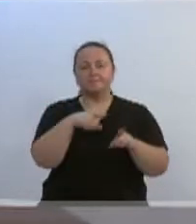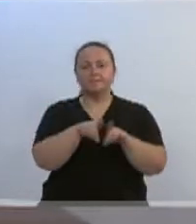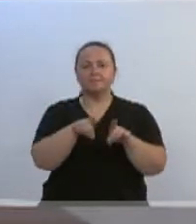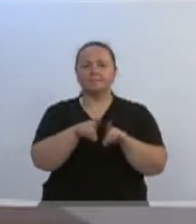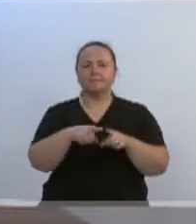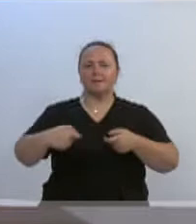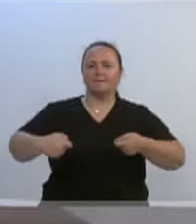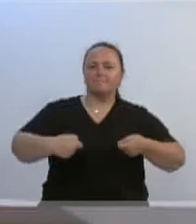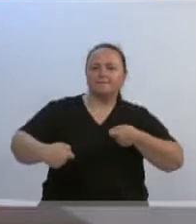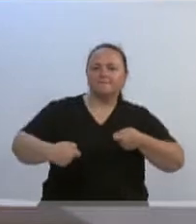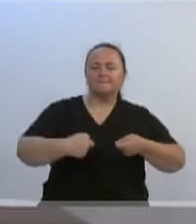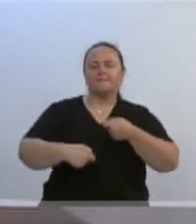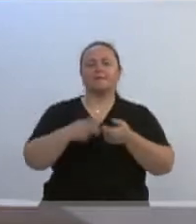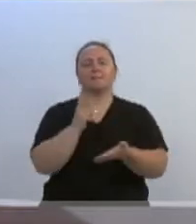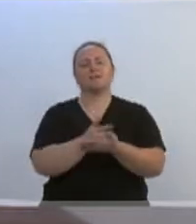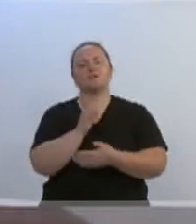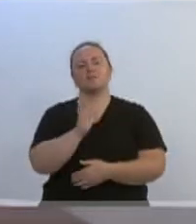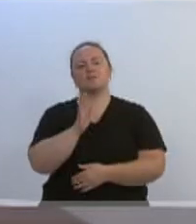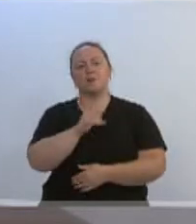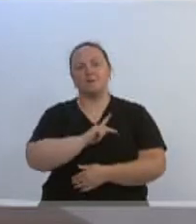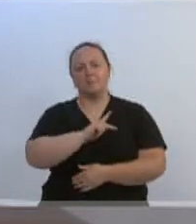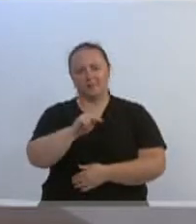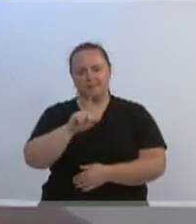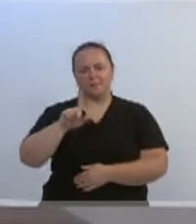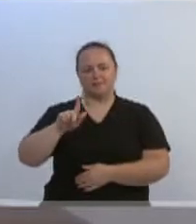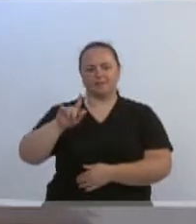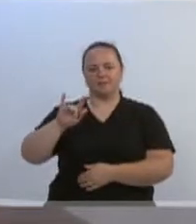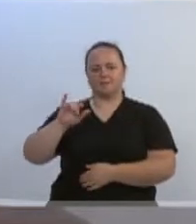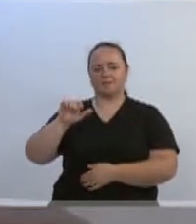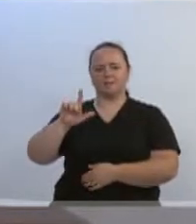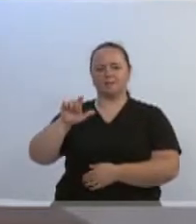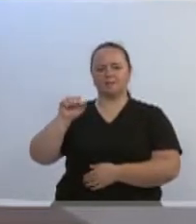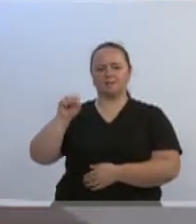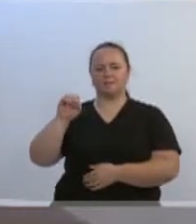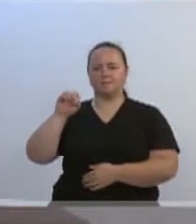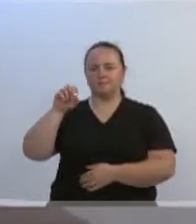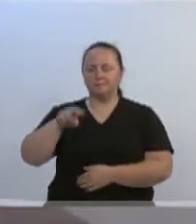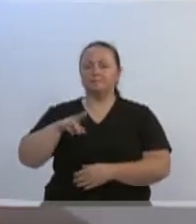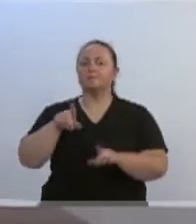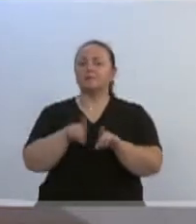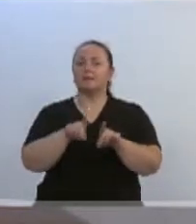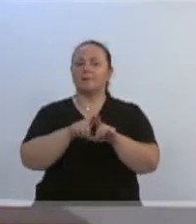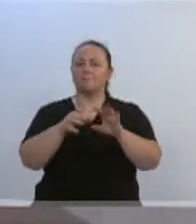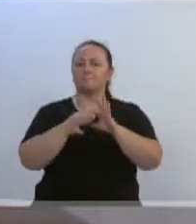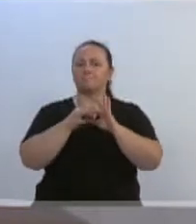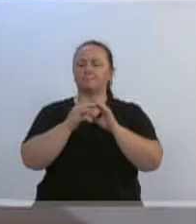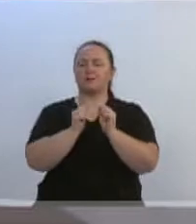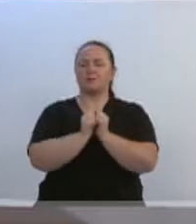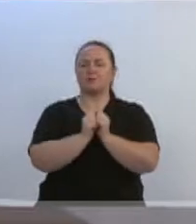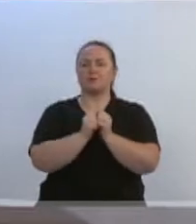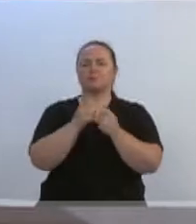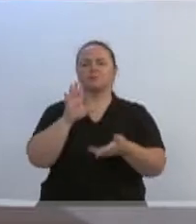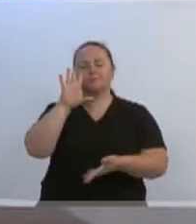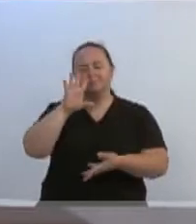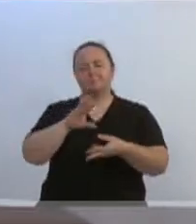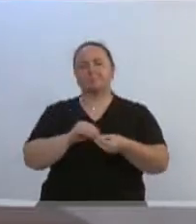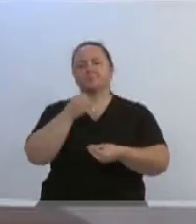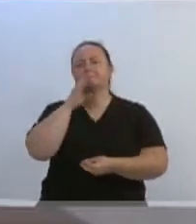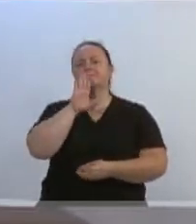carneiro aí que foi presidente de várias vezes senhor gilso brigada e já foi parceiro de partido por hoje seria só uma boa tarde a